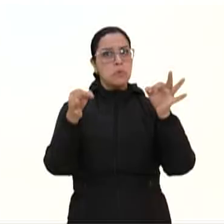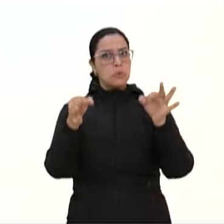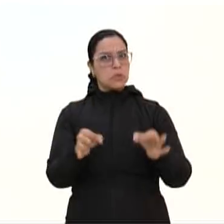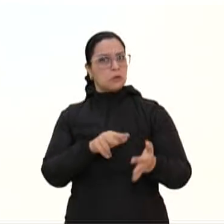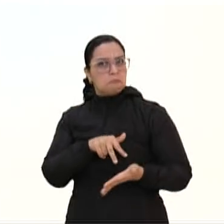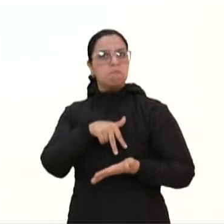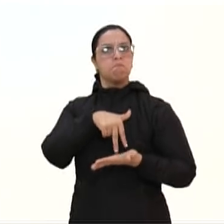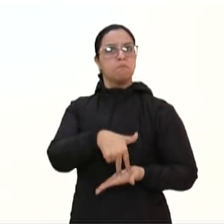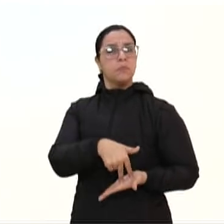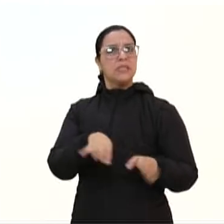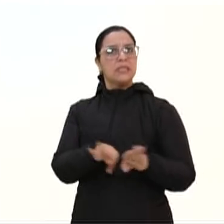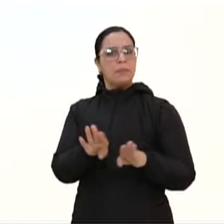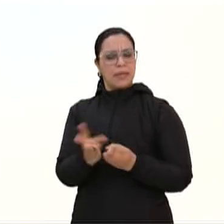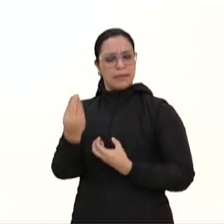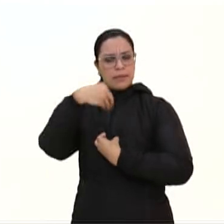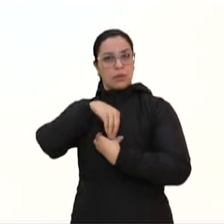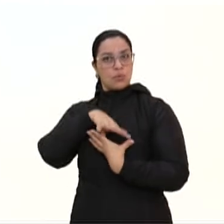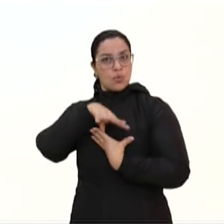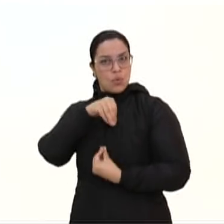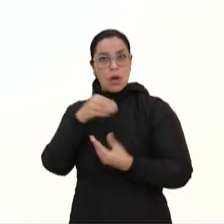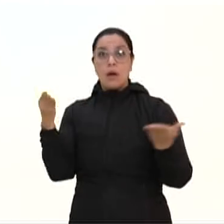os tipos de relações.